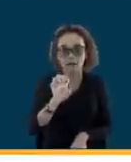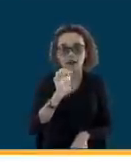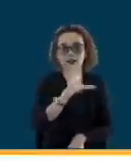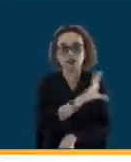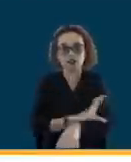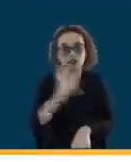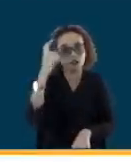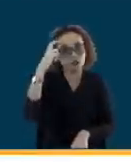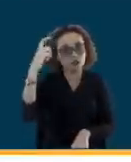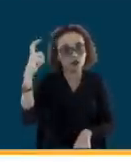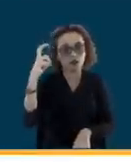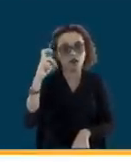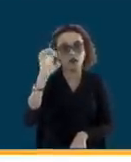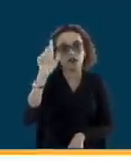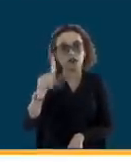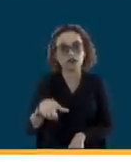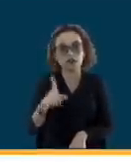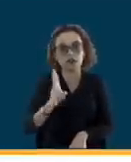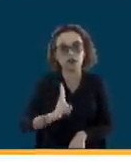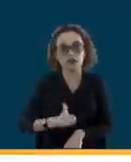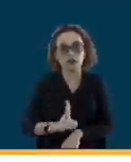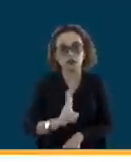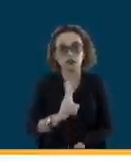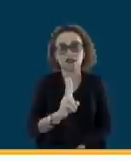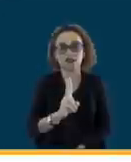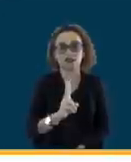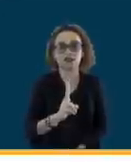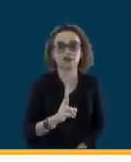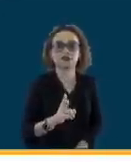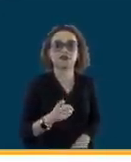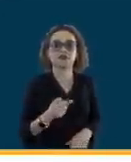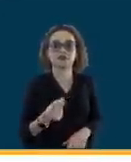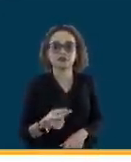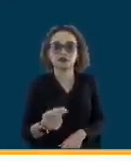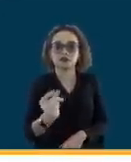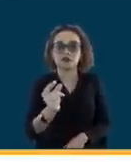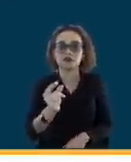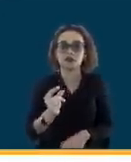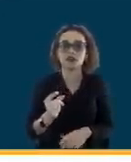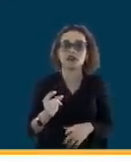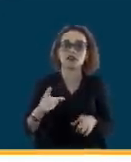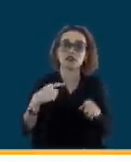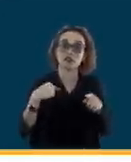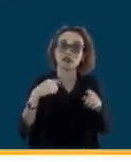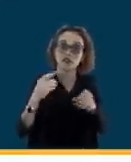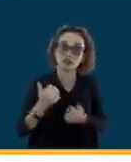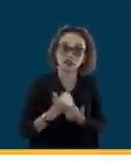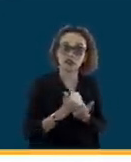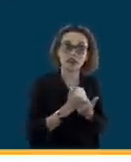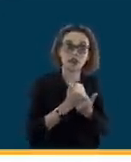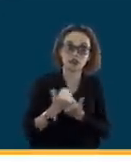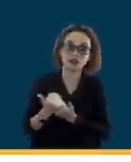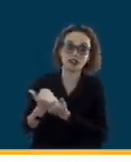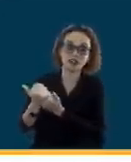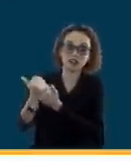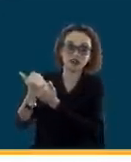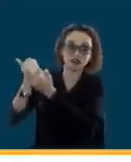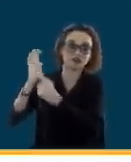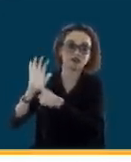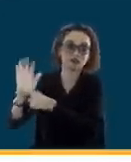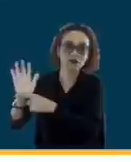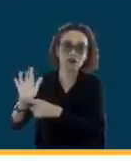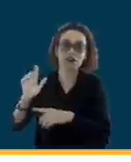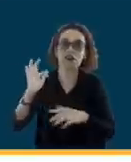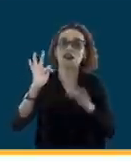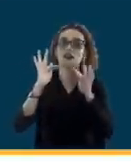gente continue construindo e valorizando e possibilitando que os artistas e todos aqueles que em